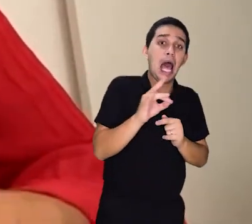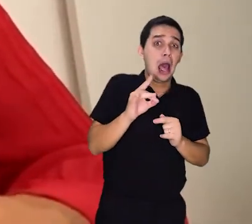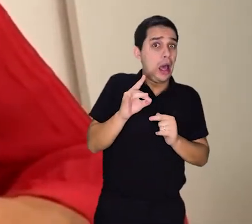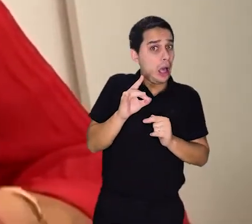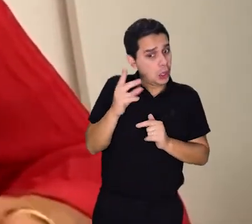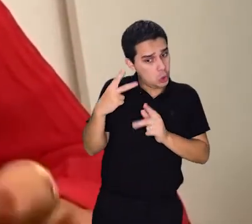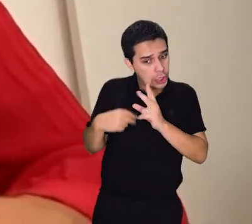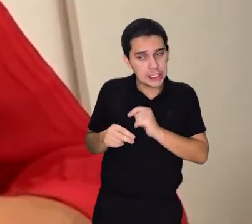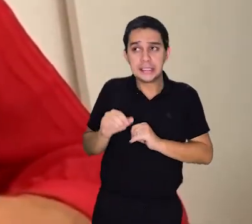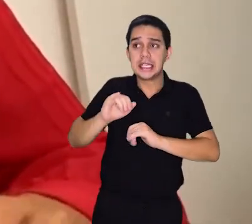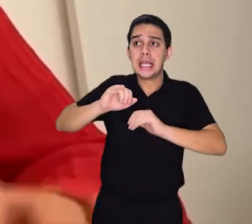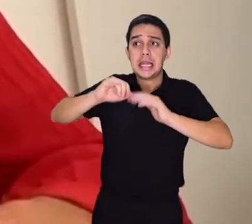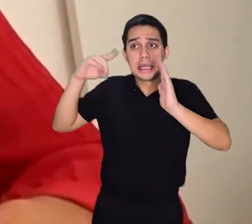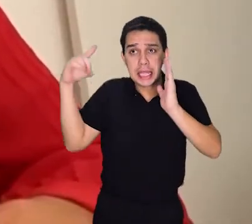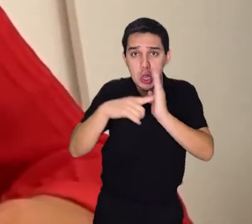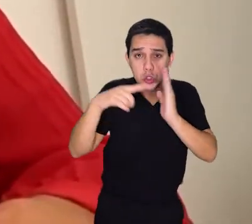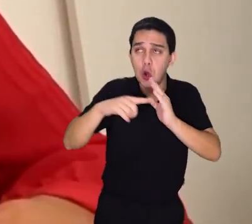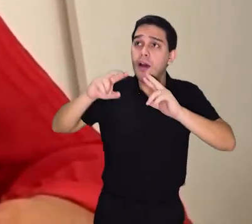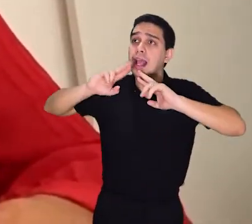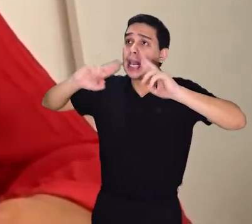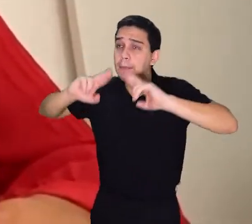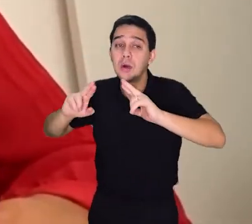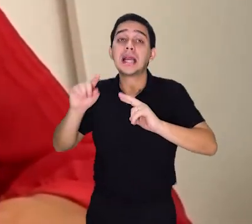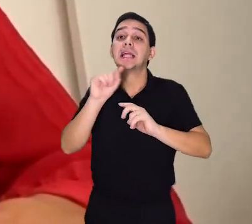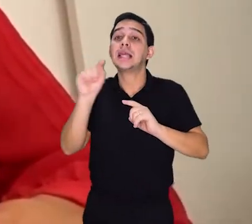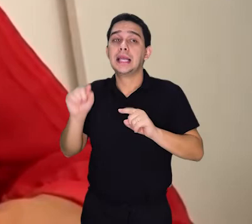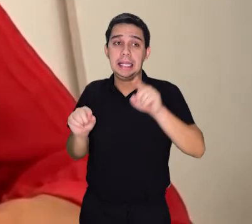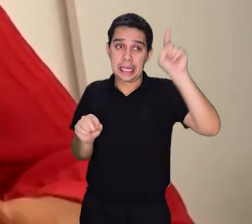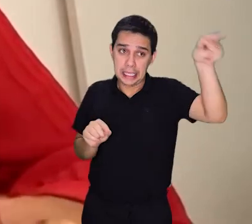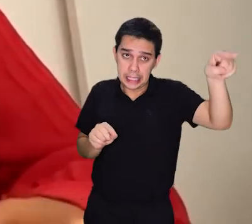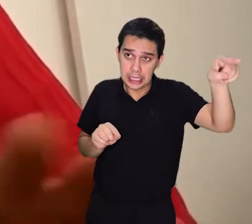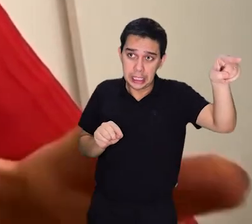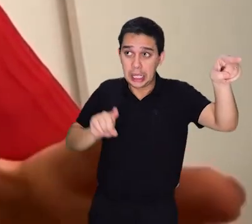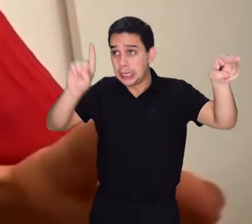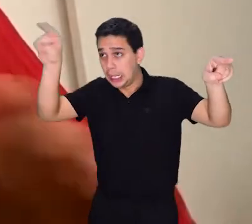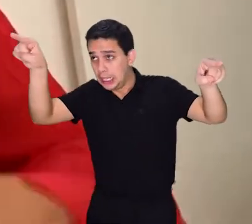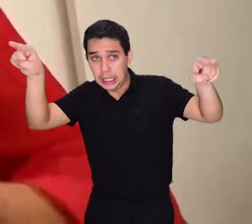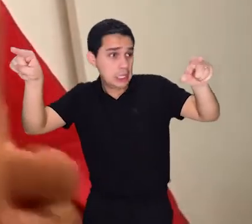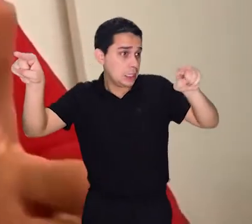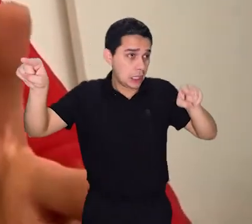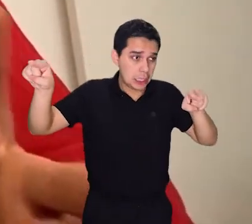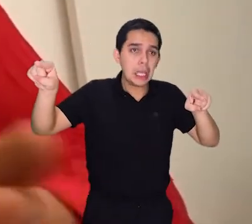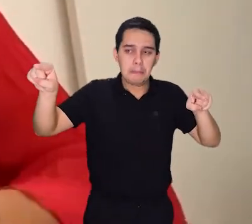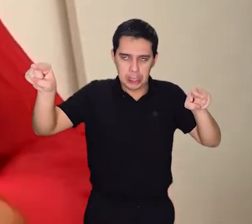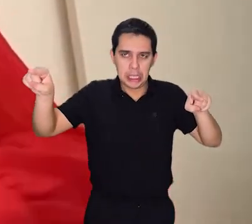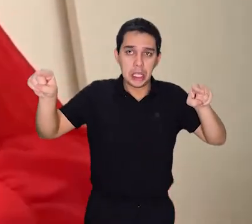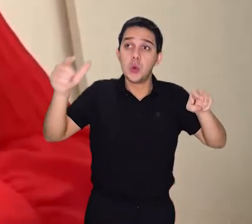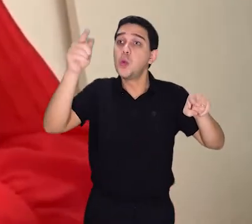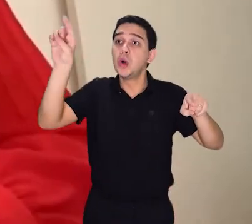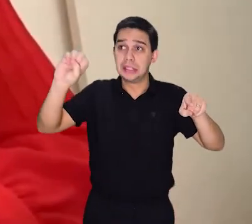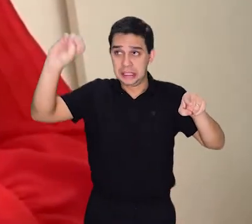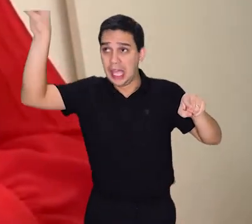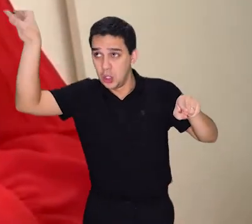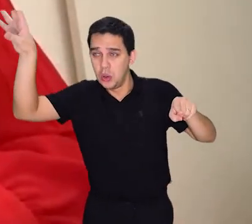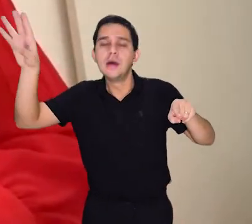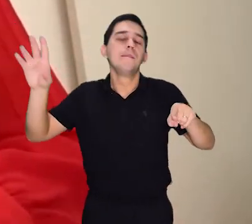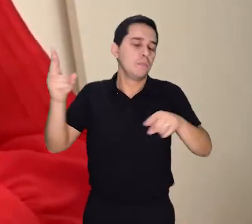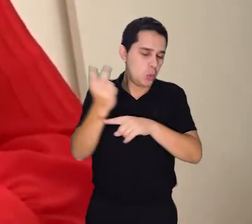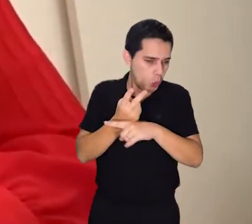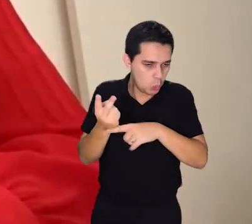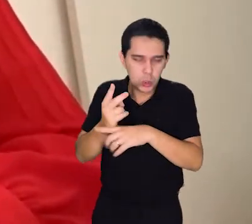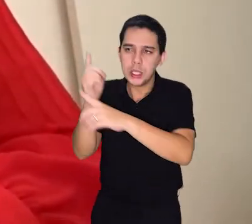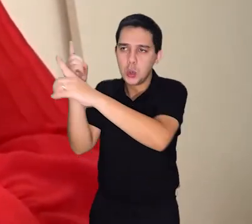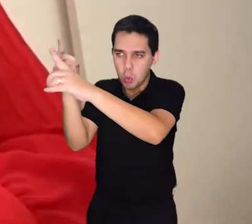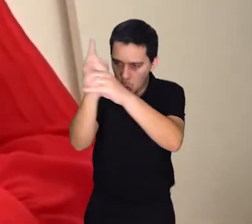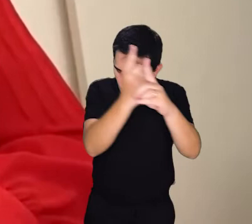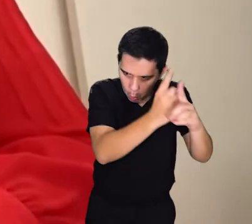né, em que unidades eles estão, caso eventualmente já tenham saído, porque alguns realmente já saíram, e acredito que